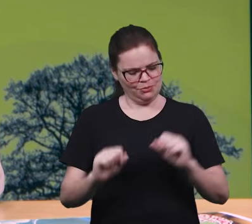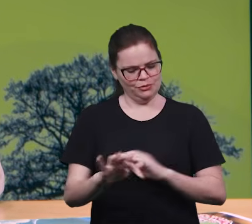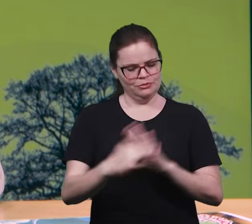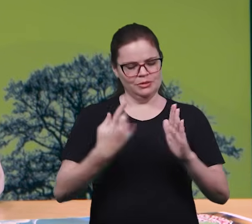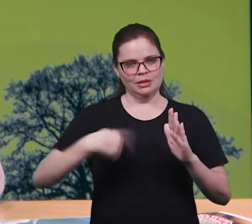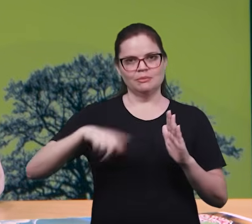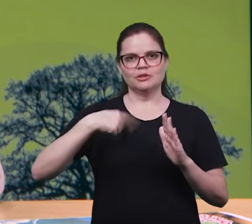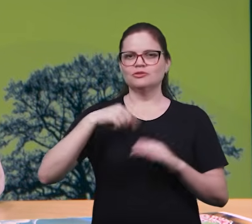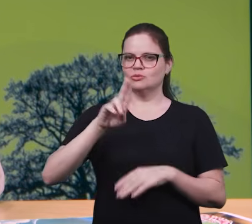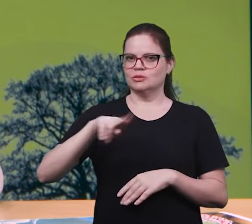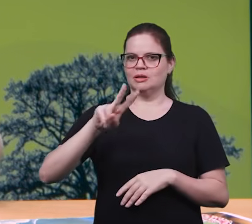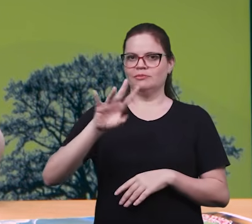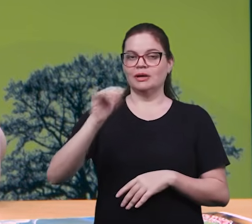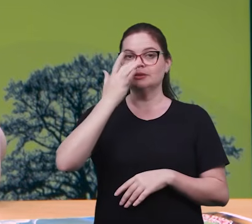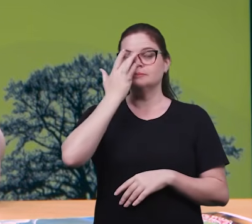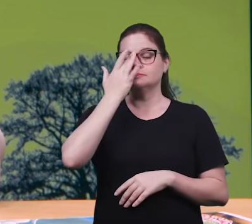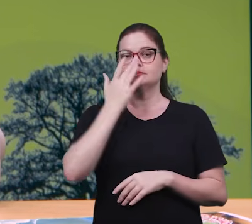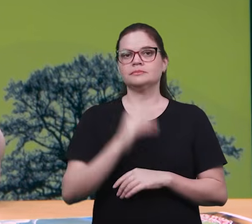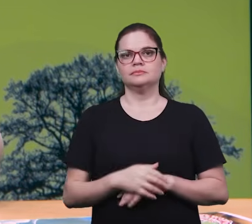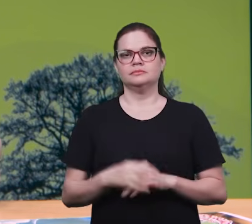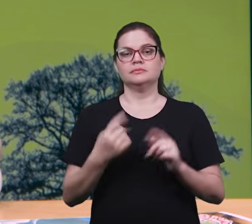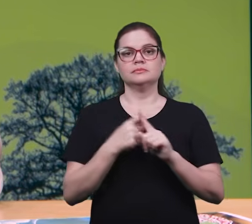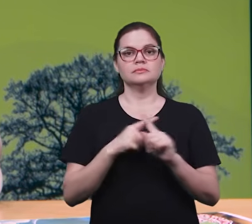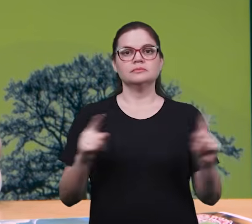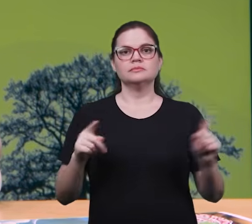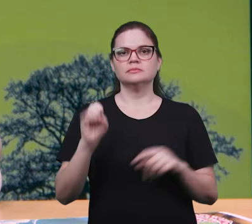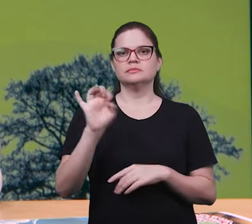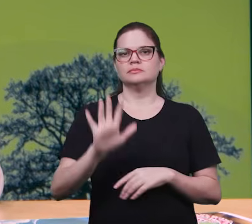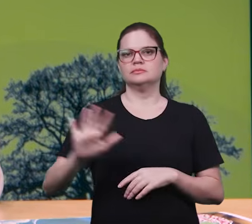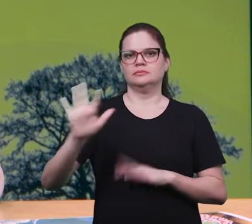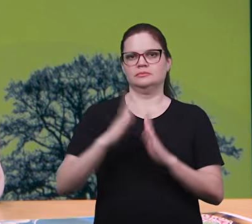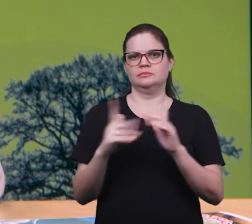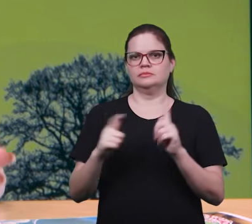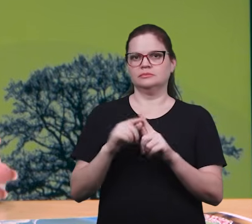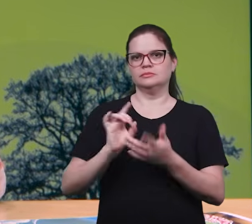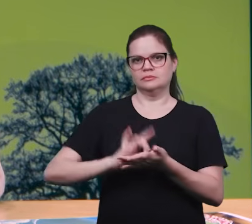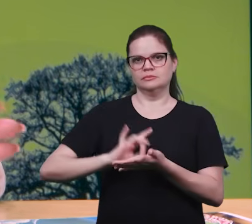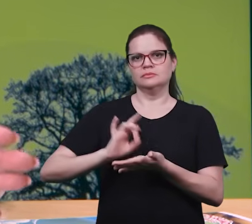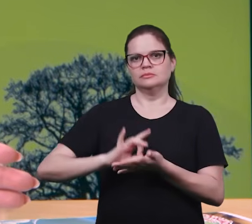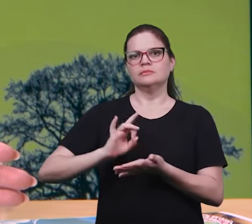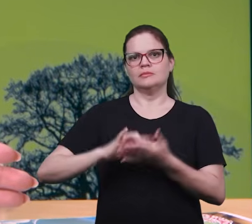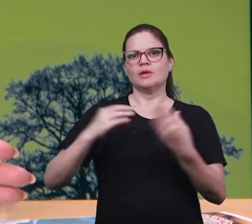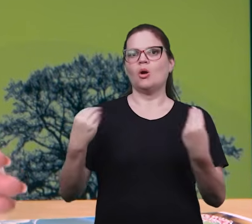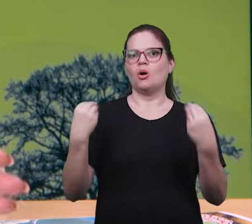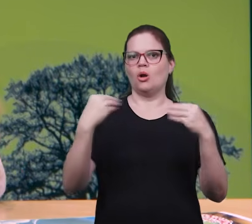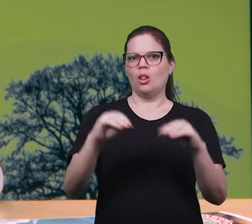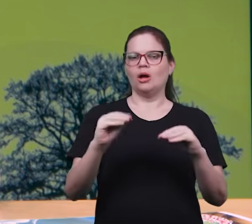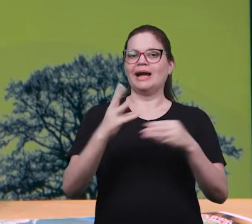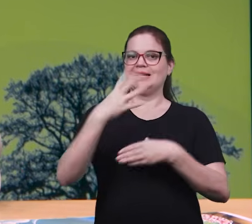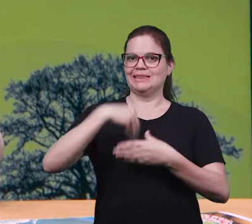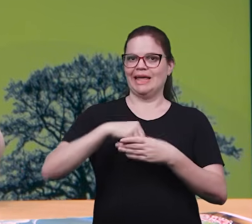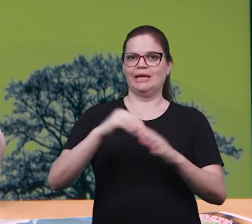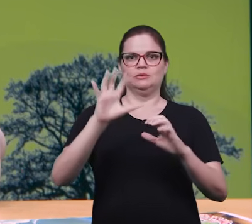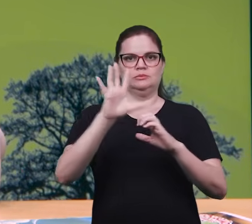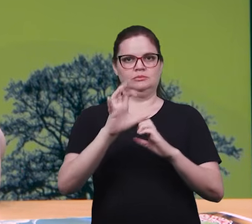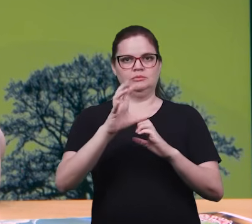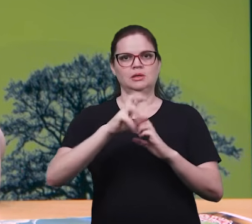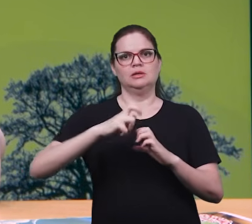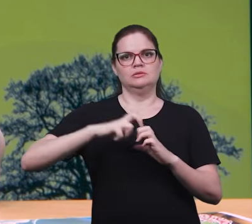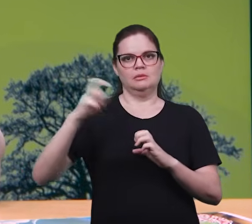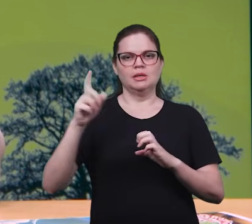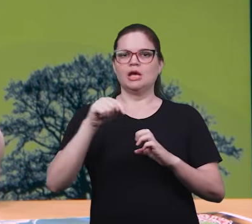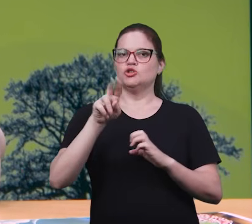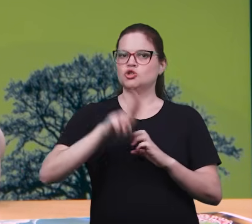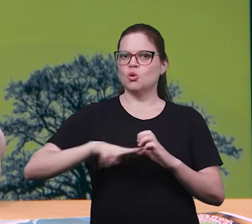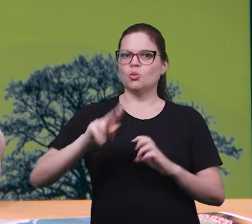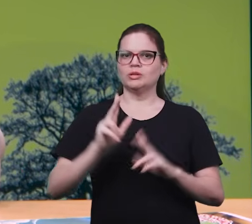Mas as imagens das igrejas que são reais e são tratadas dentro do chat, são feitas dentro do ChatGPT, mas tem sempre que ser